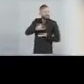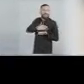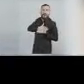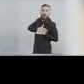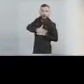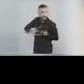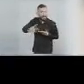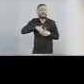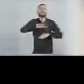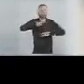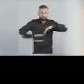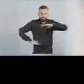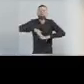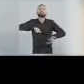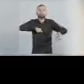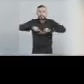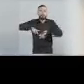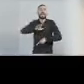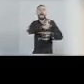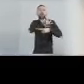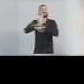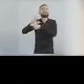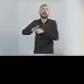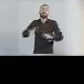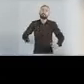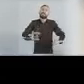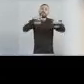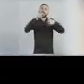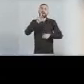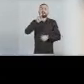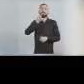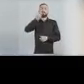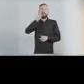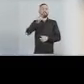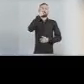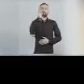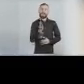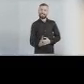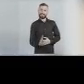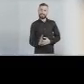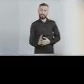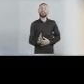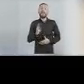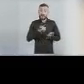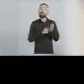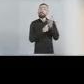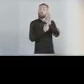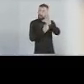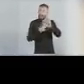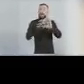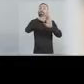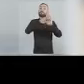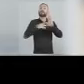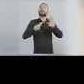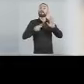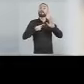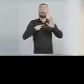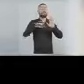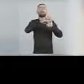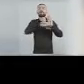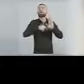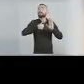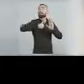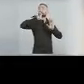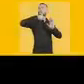Vou pôr em prática Ações Que vão melhorar A vida do nosso povo Para isso Quero te apresentar O programa